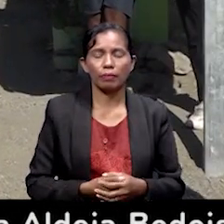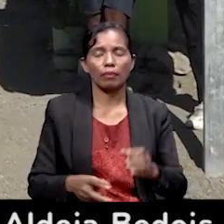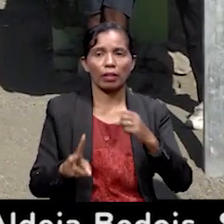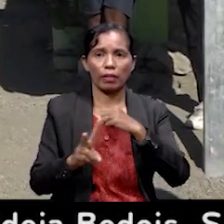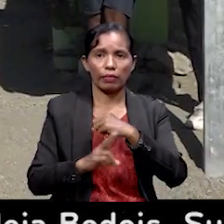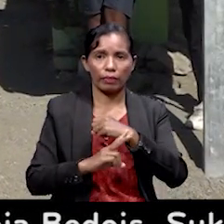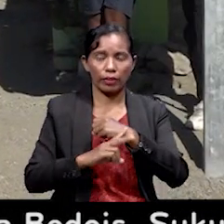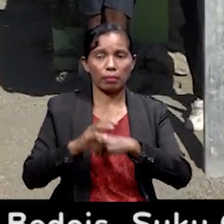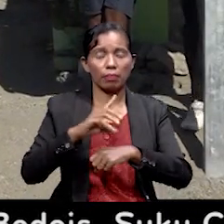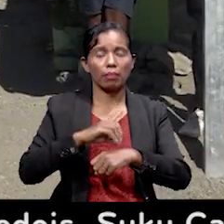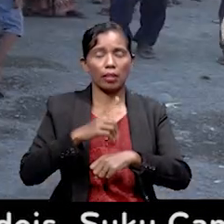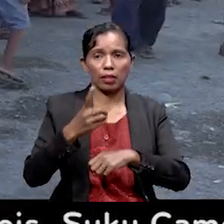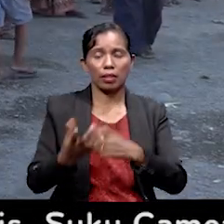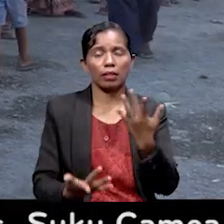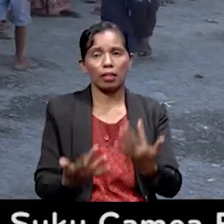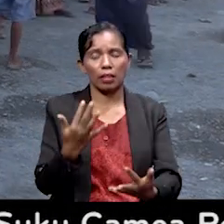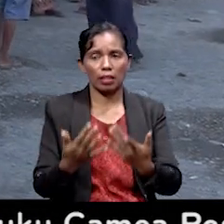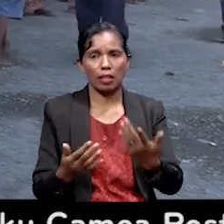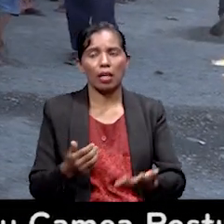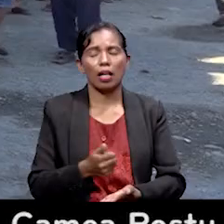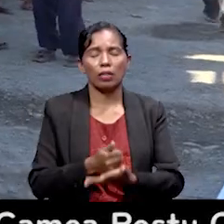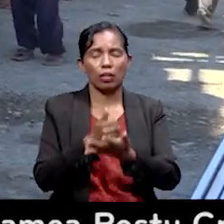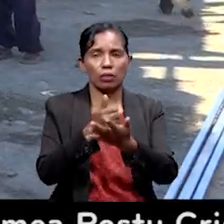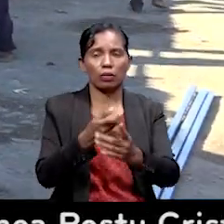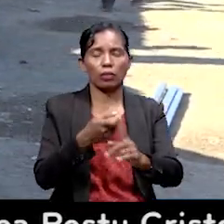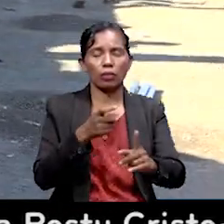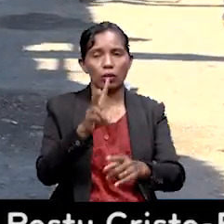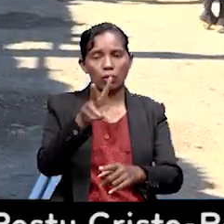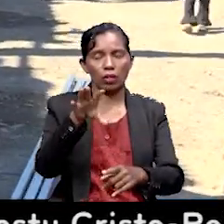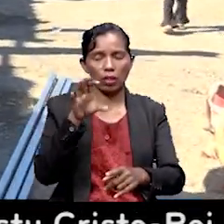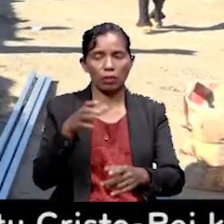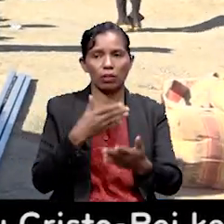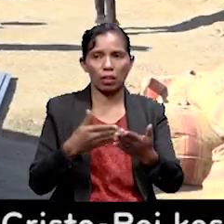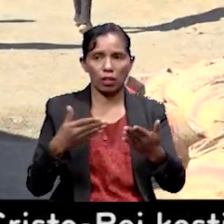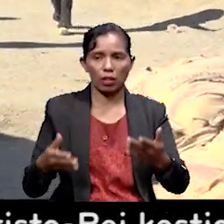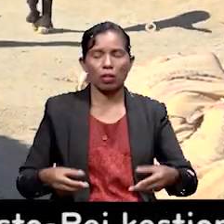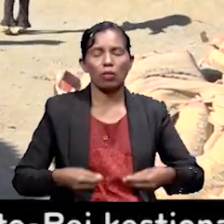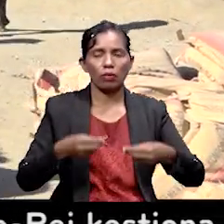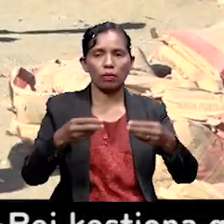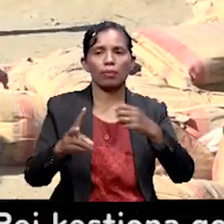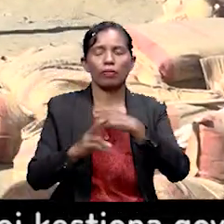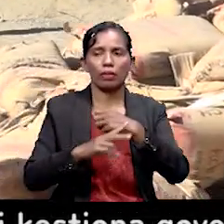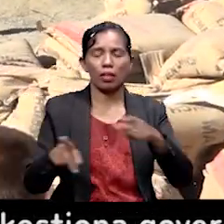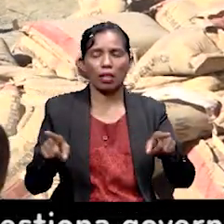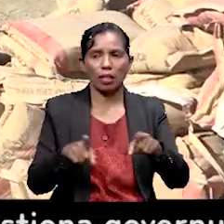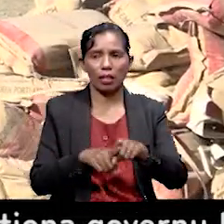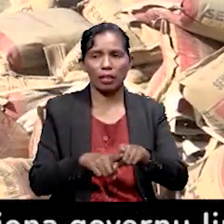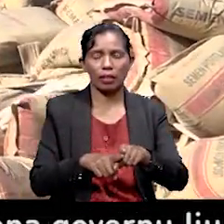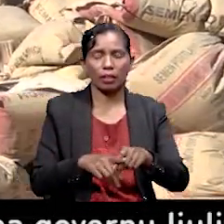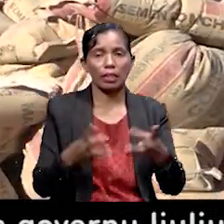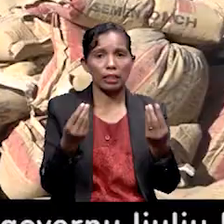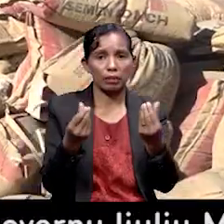nebe retan apoio hamutuk atus rua racing no material construção nebe foba vítima sira hanesan